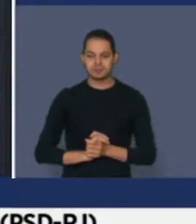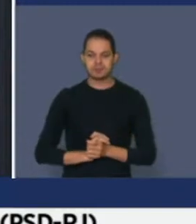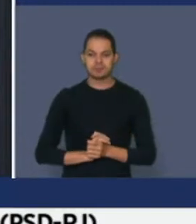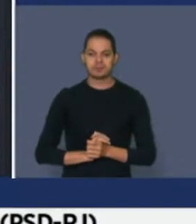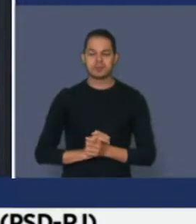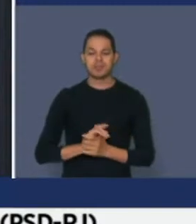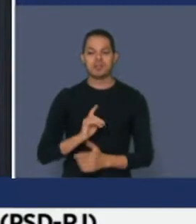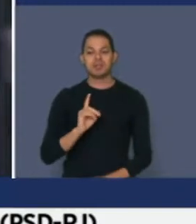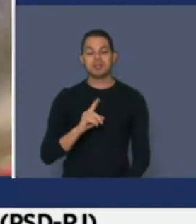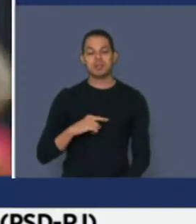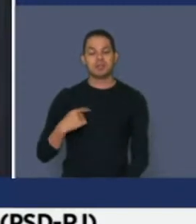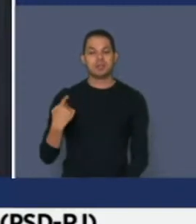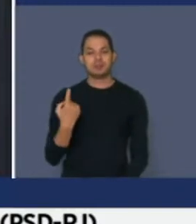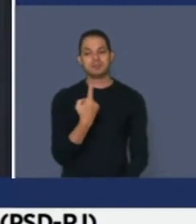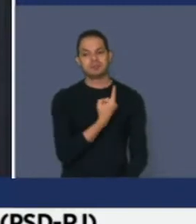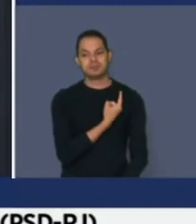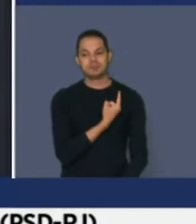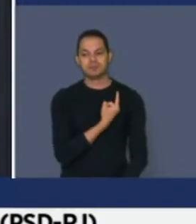nós